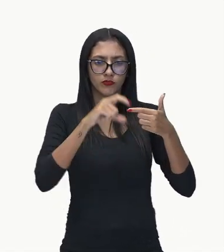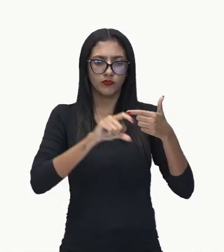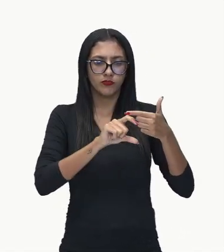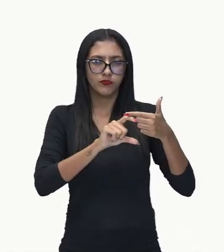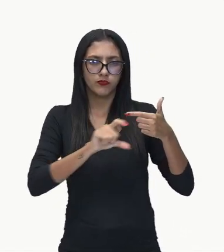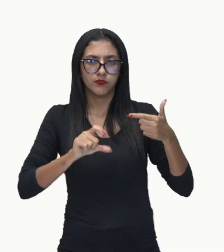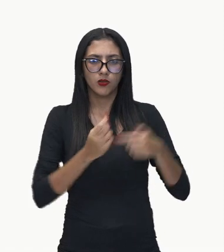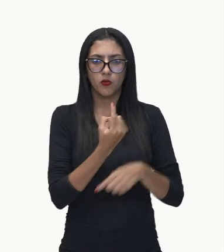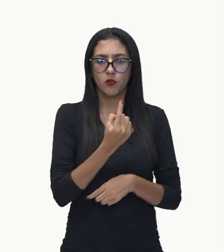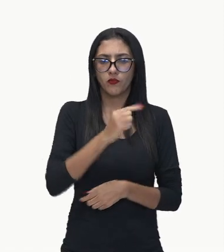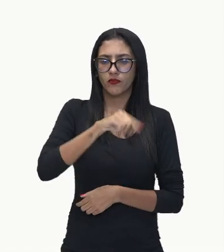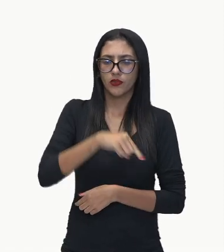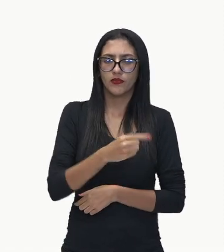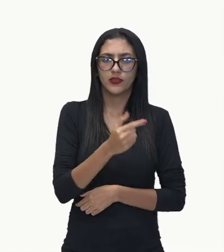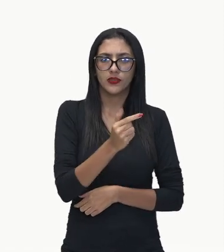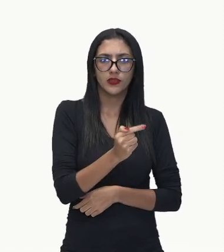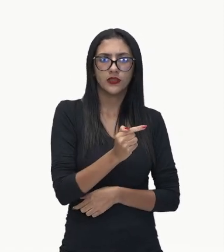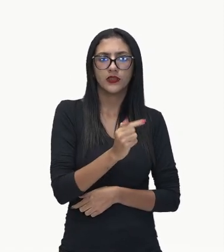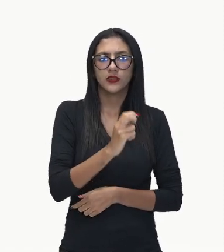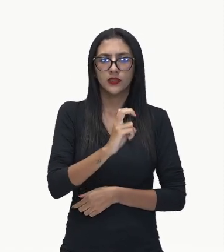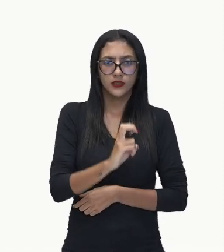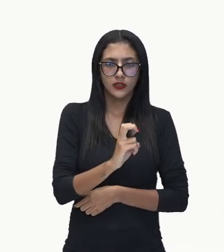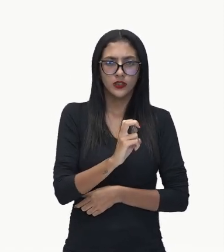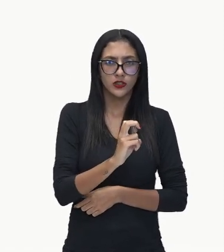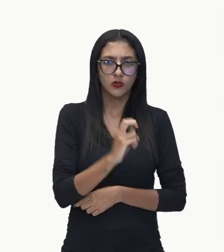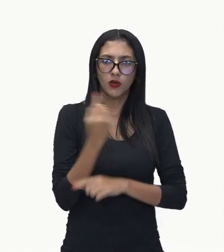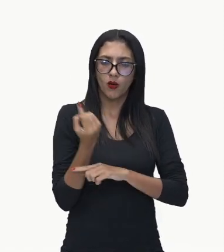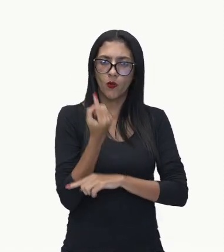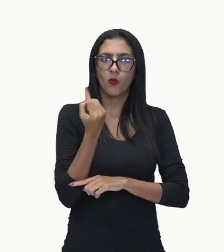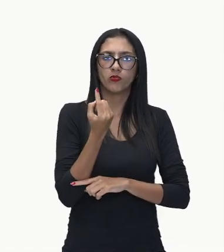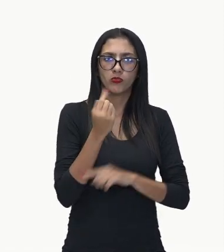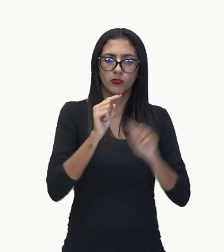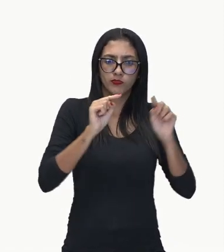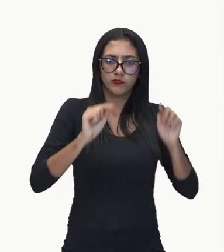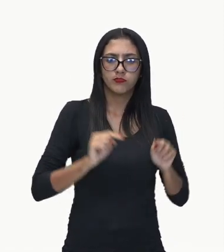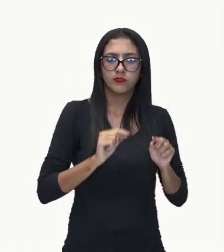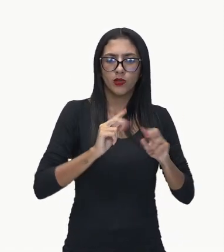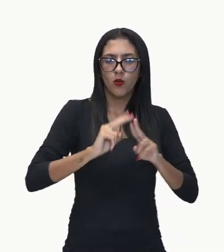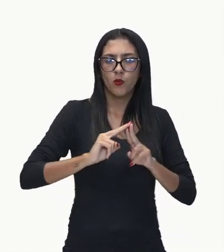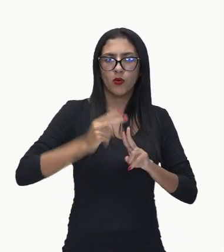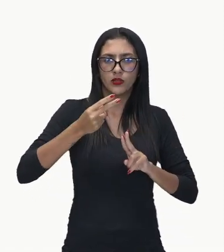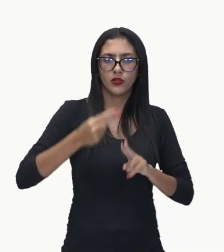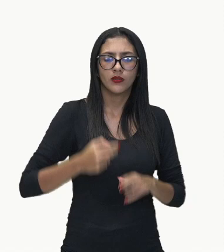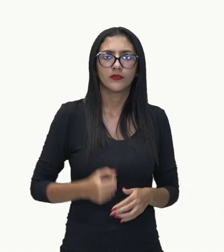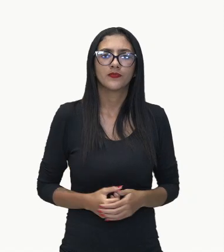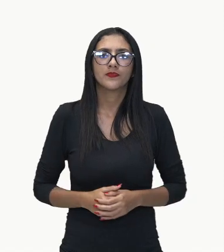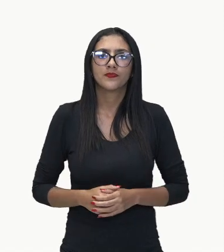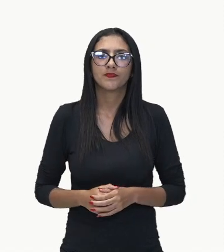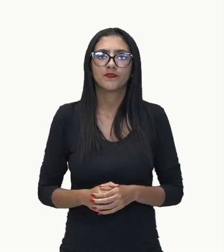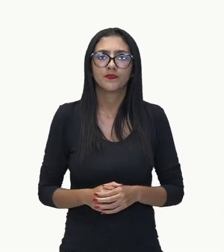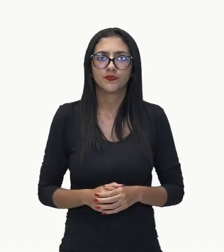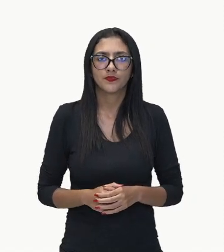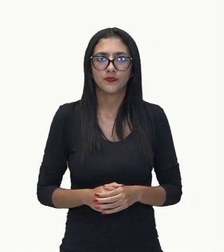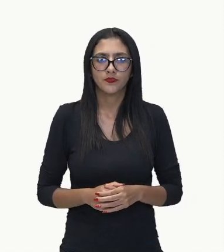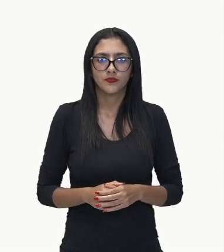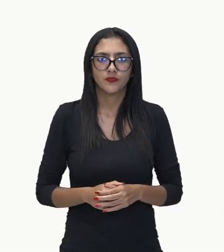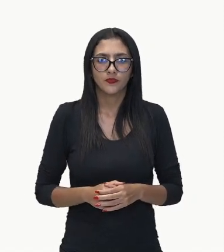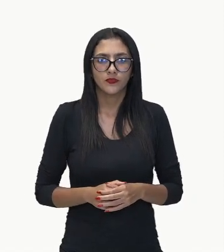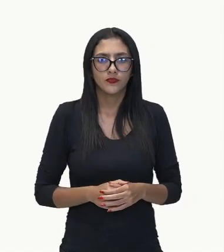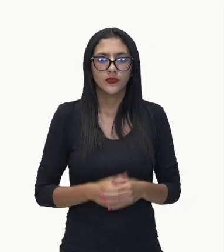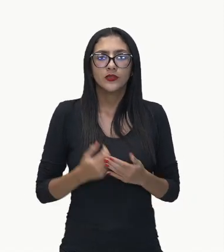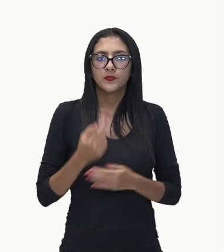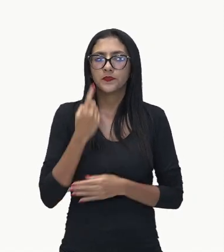por 1,75 metros ao quadrado, que fazendo aqui essa matemática de